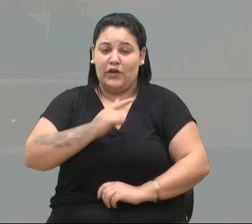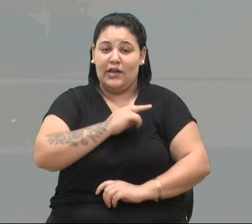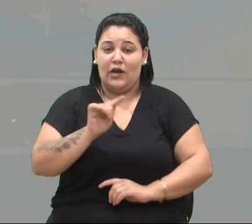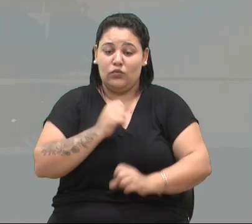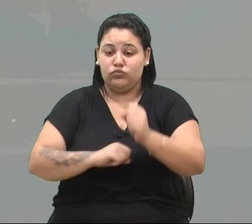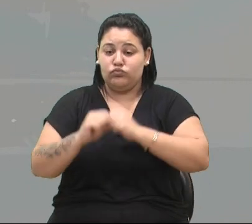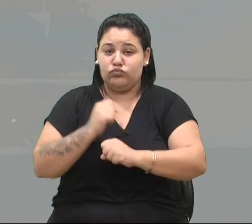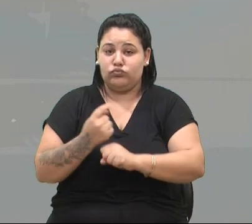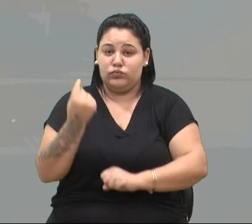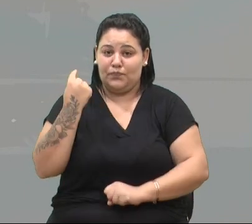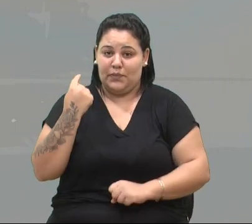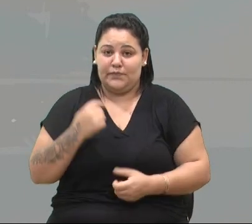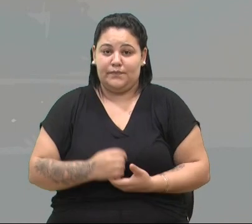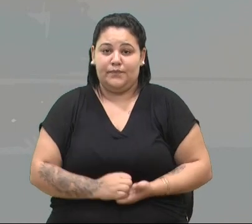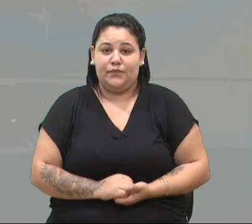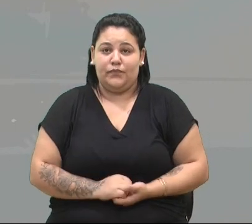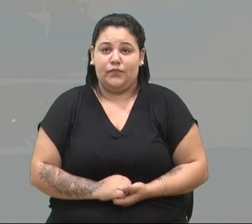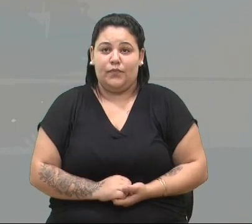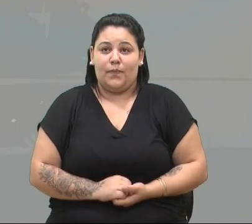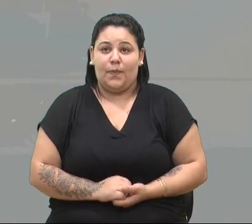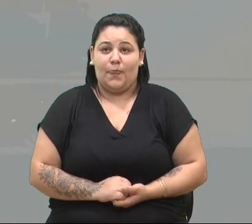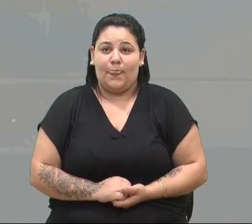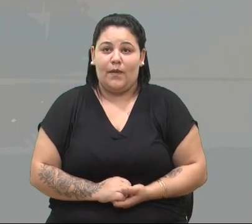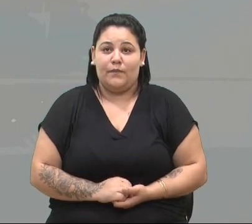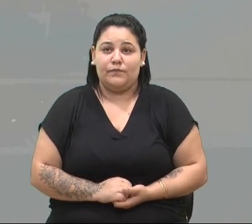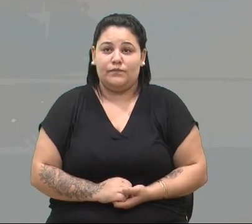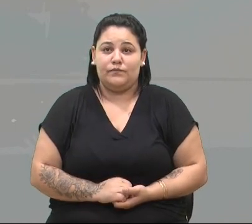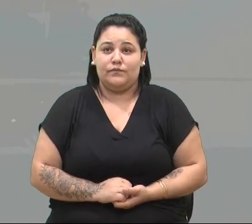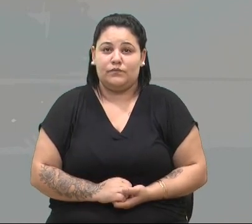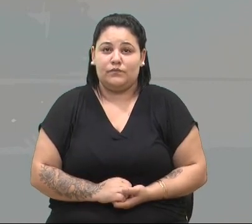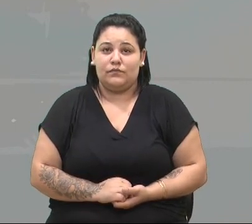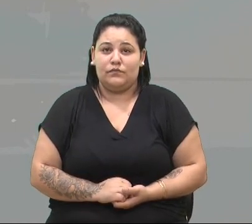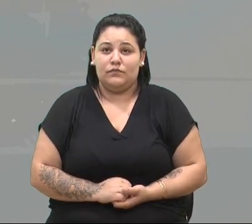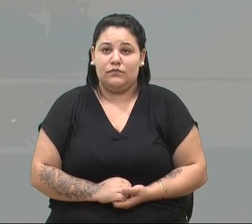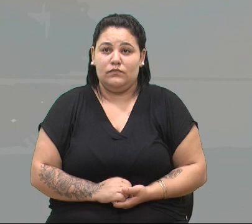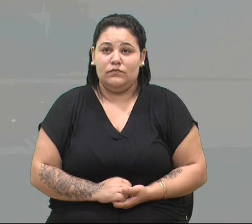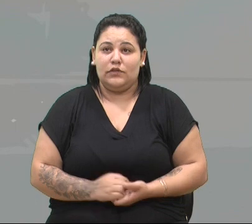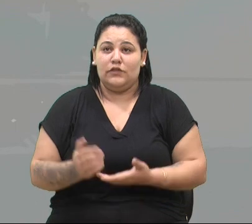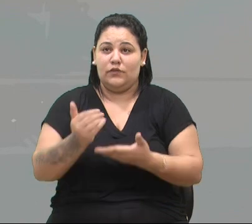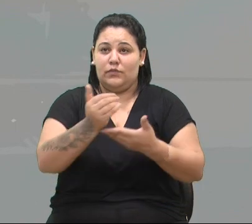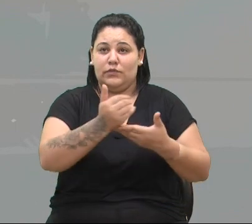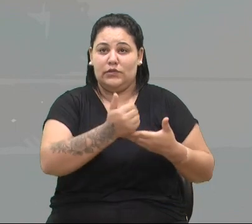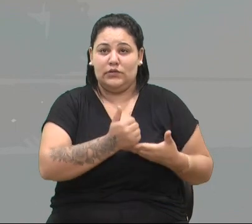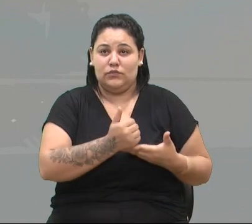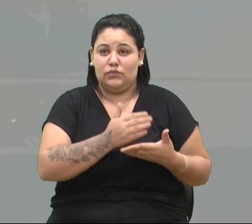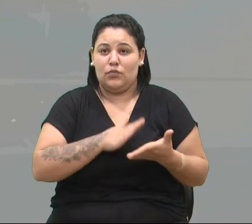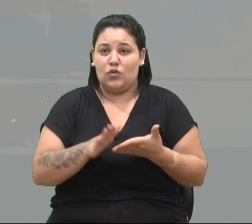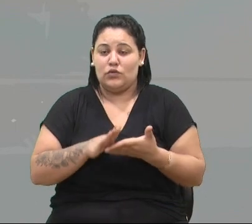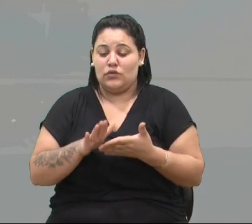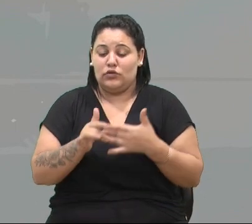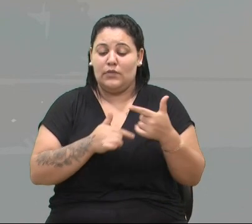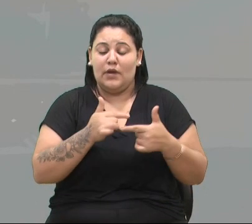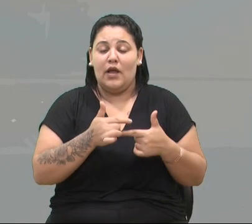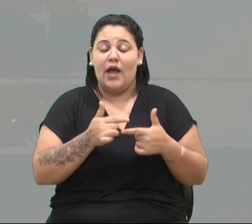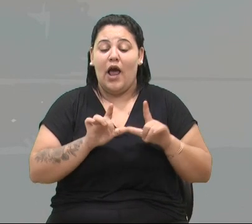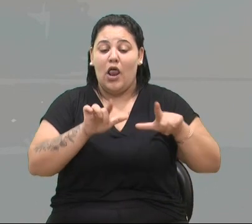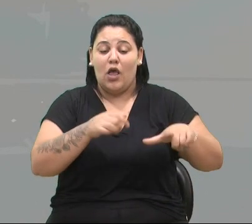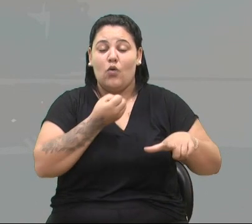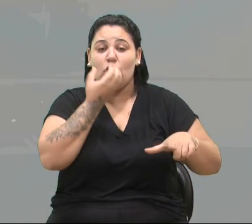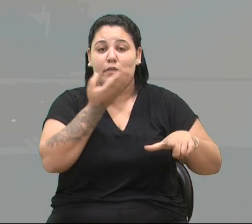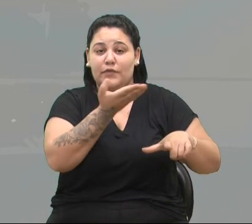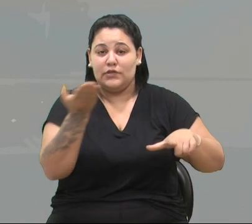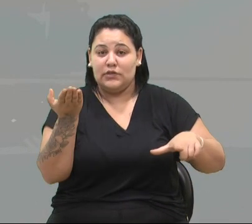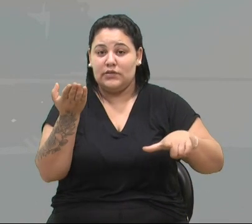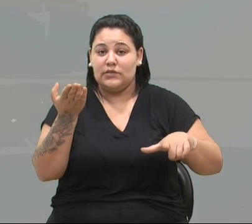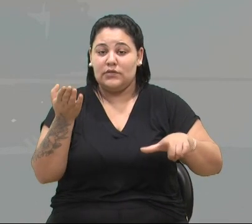passado. Pode passar? E aqui agora a gente vai falar aonde a gente aplicou todo esse dinheiro que eu